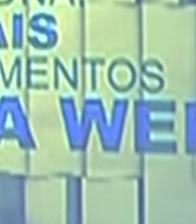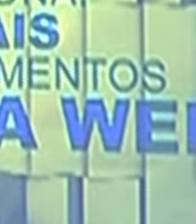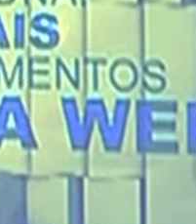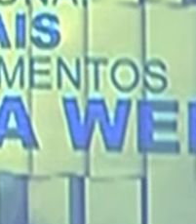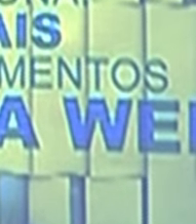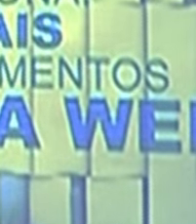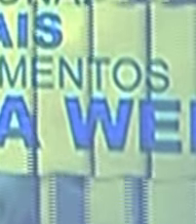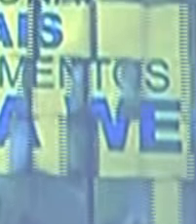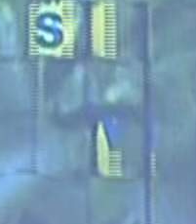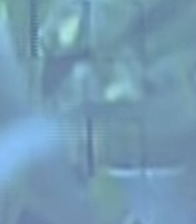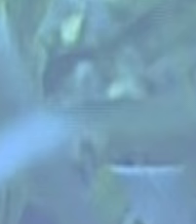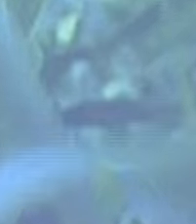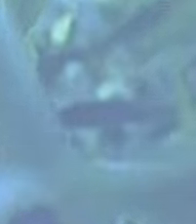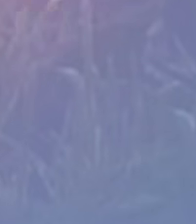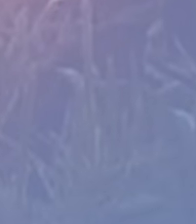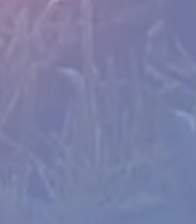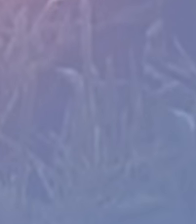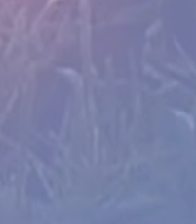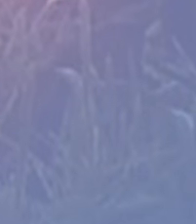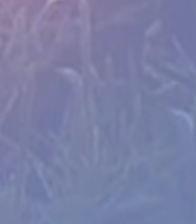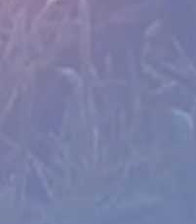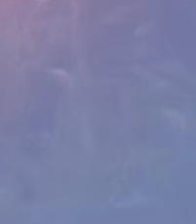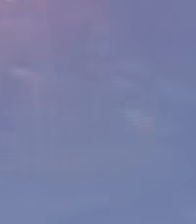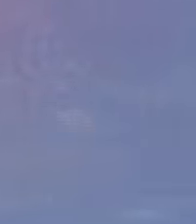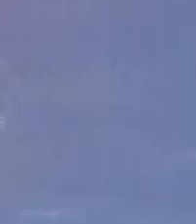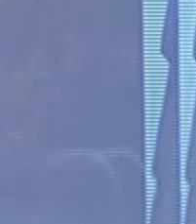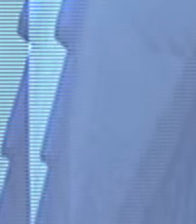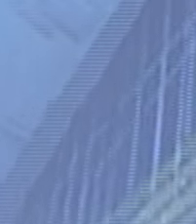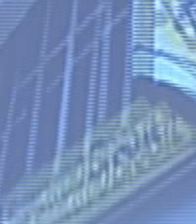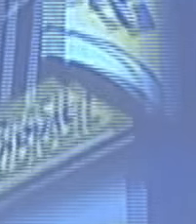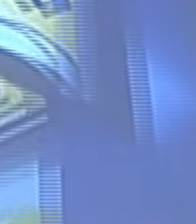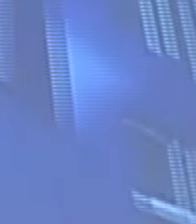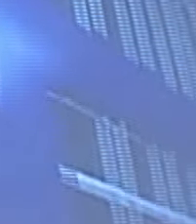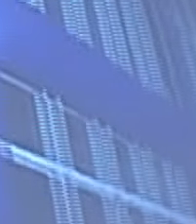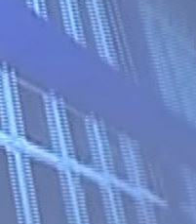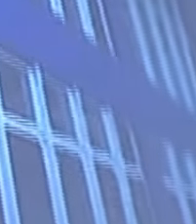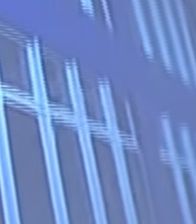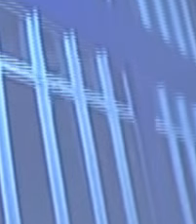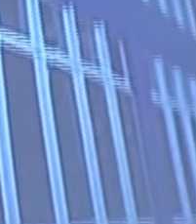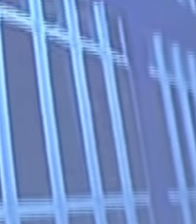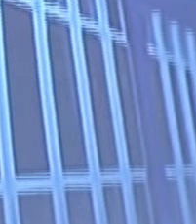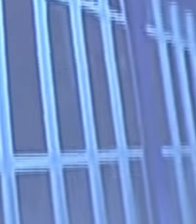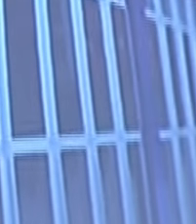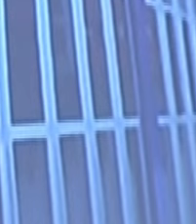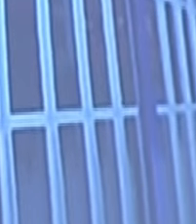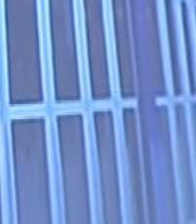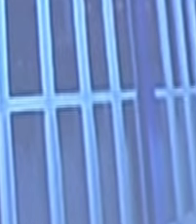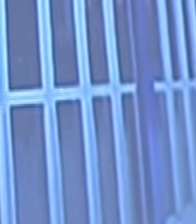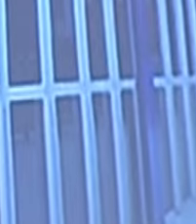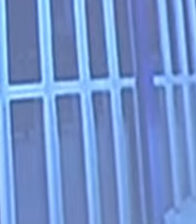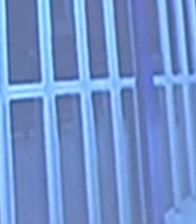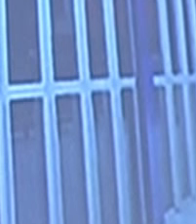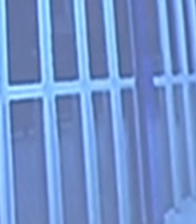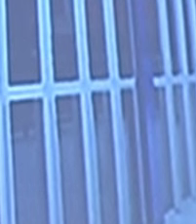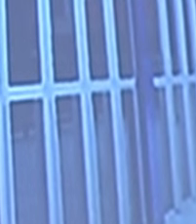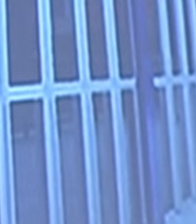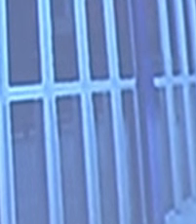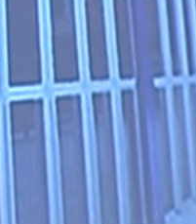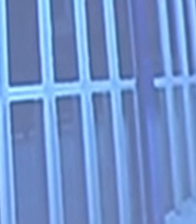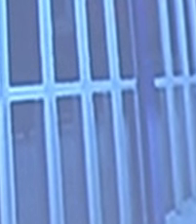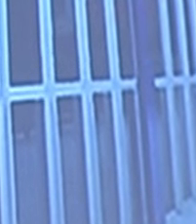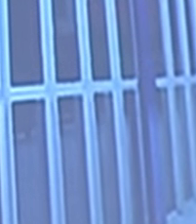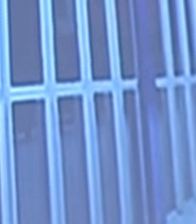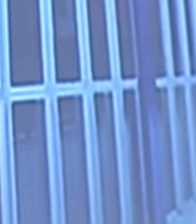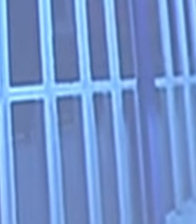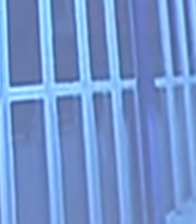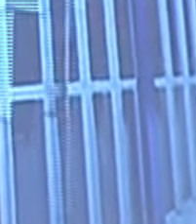contratar crédito por correspondentes bancários na internet, sem ir à agência. Banco do Brasil.